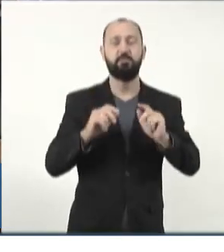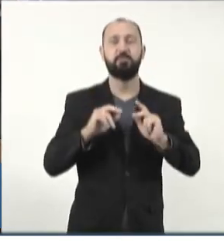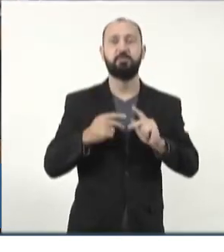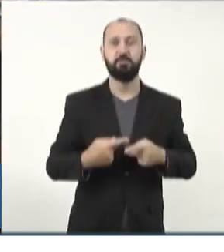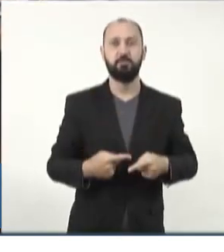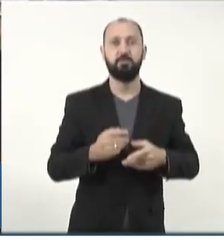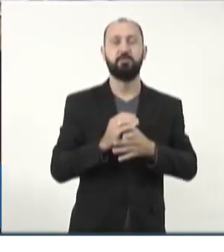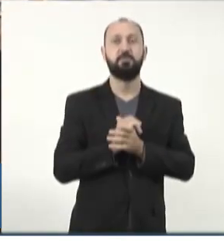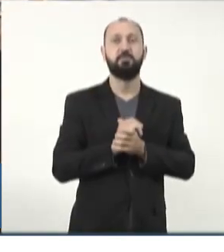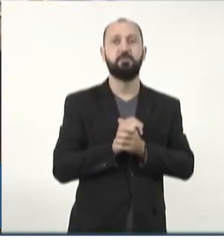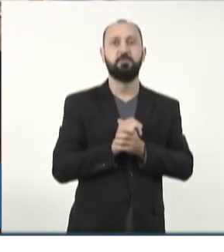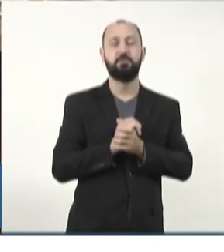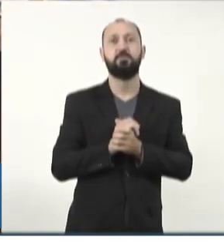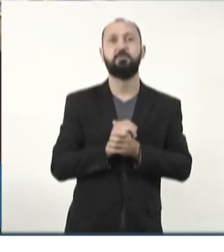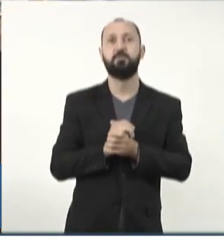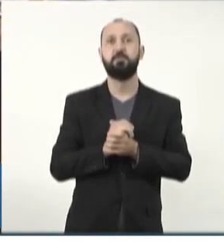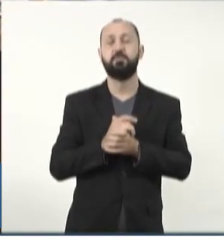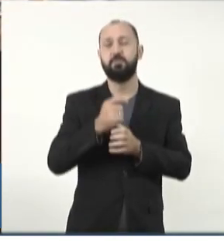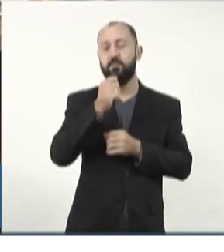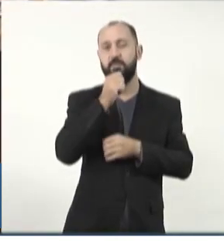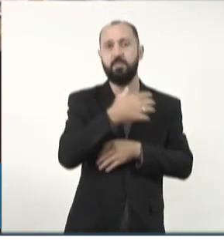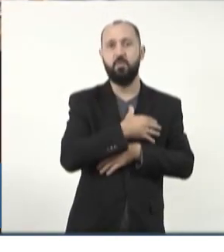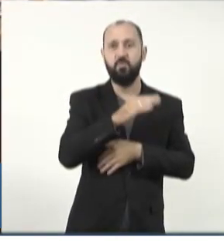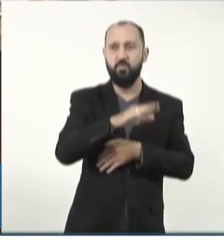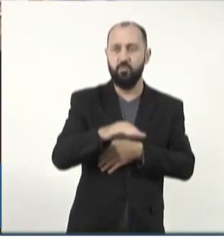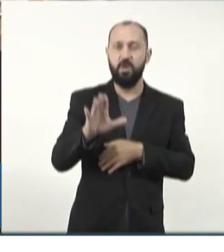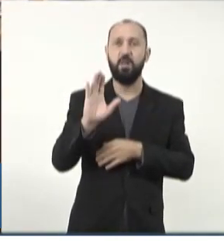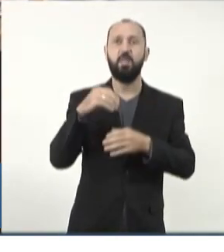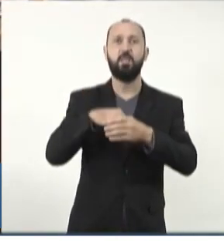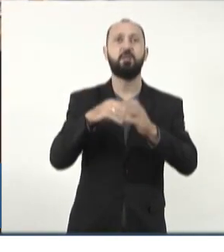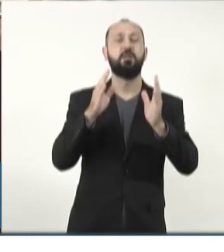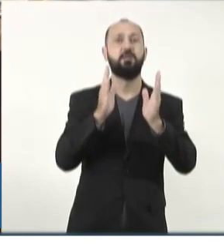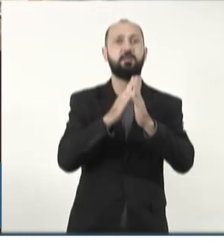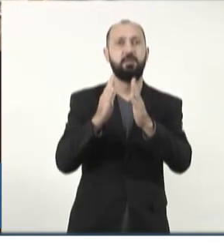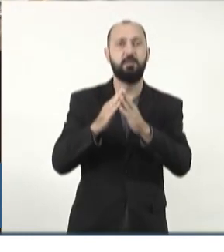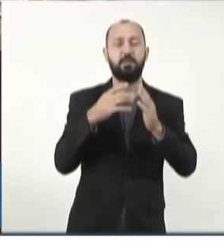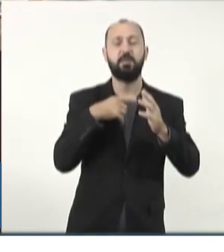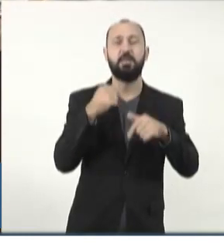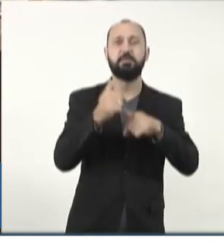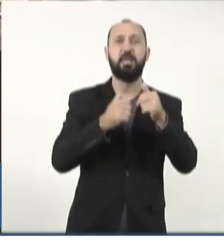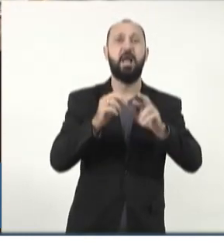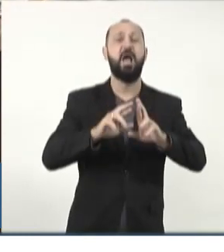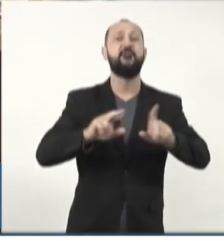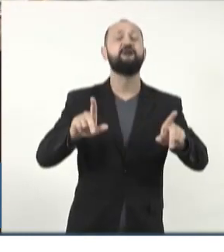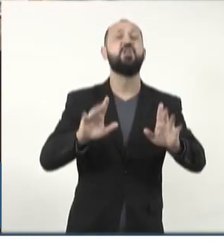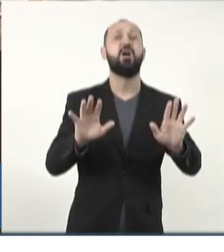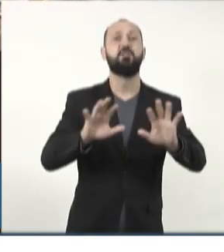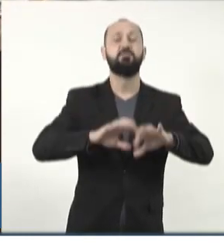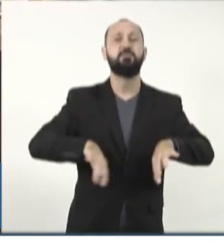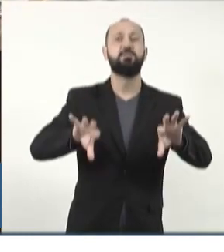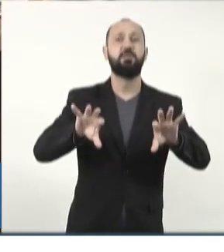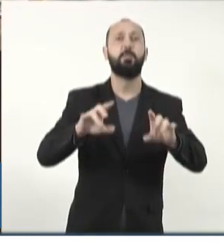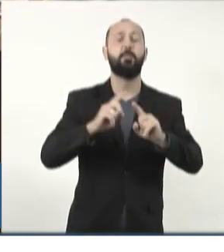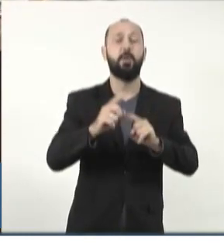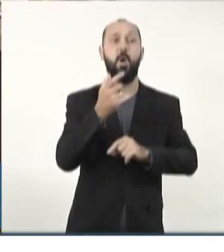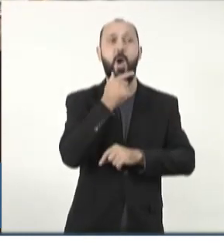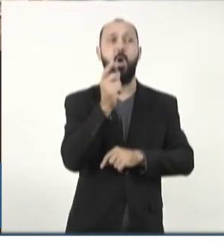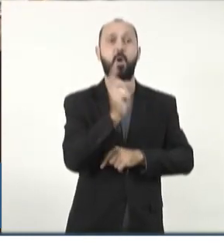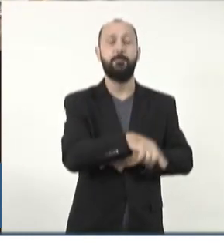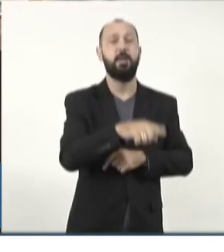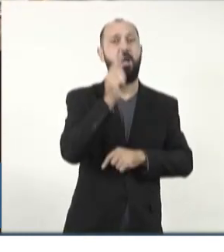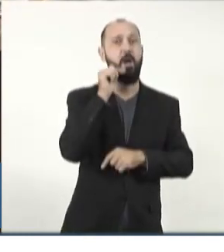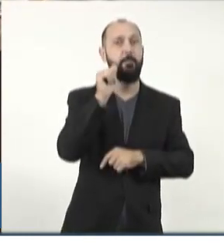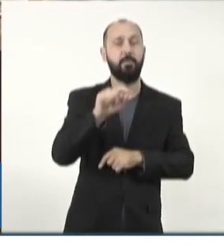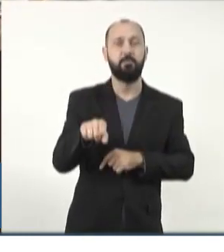gente precisa, não adianta a gente ter um filho e uma filha dentro de casa e as tarefas serem diferentes tão somente porque é de homem e é